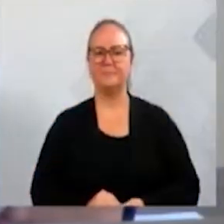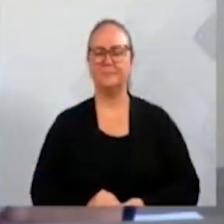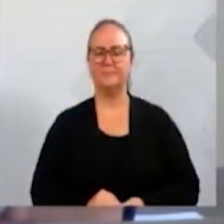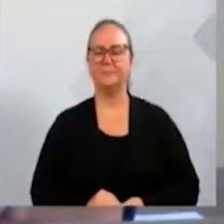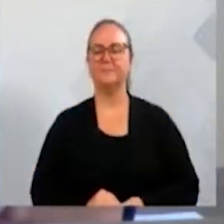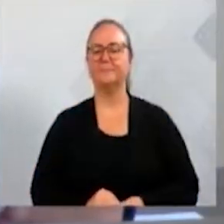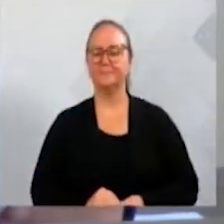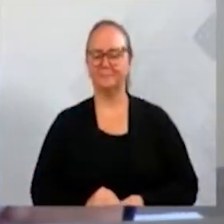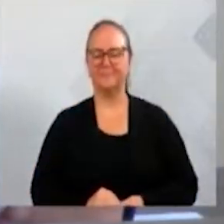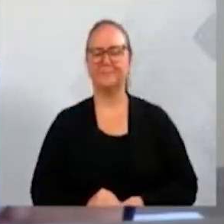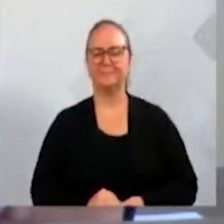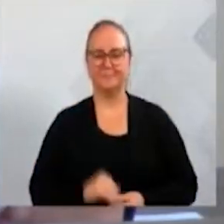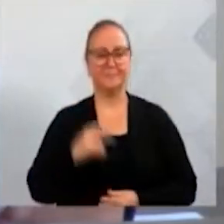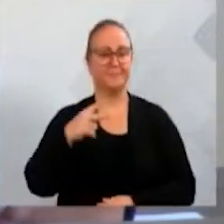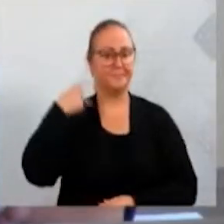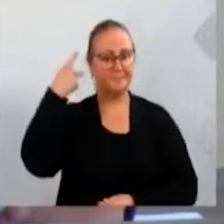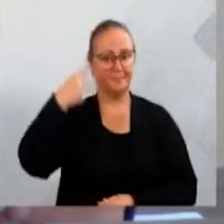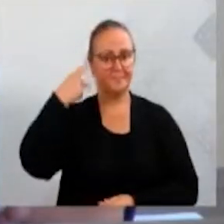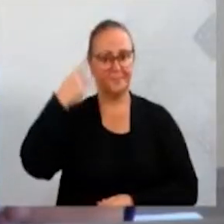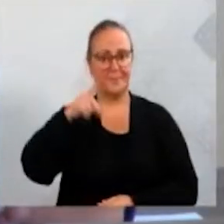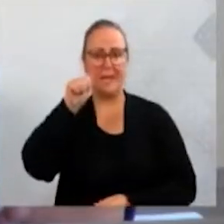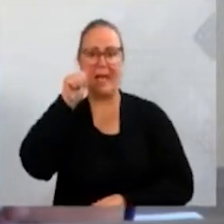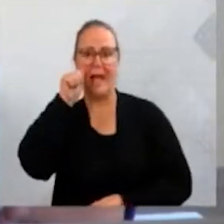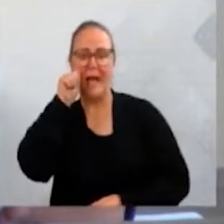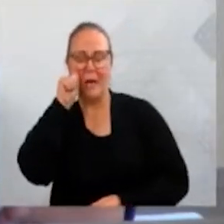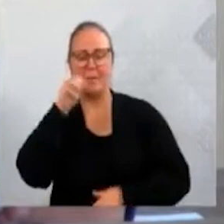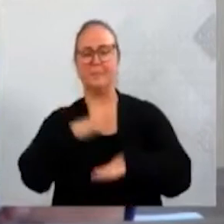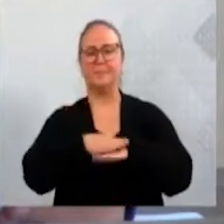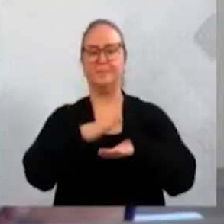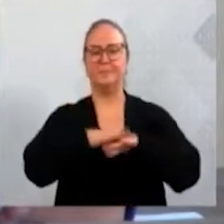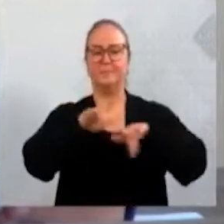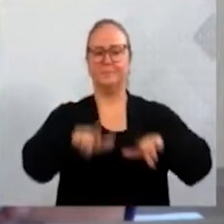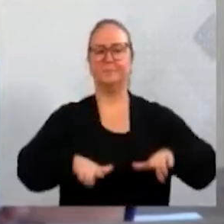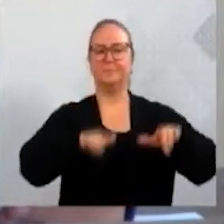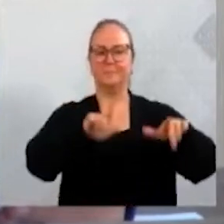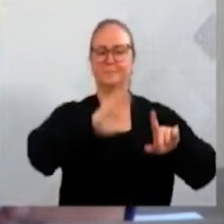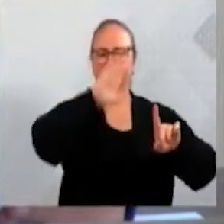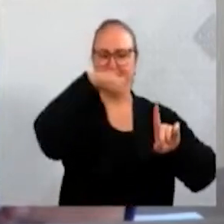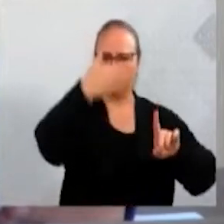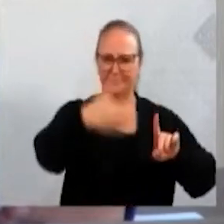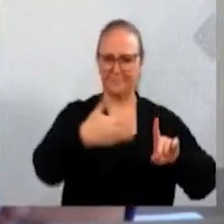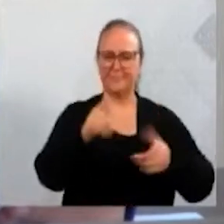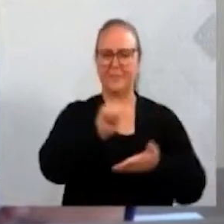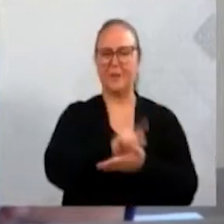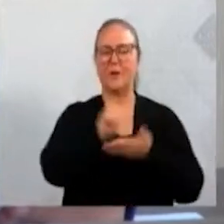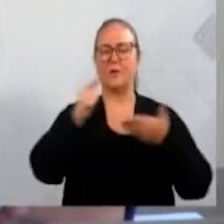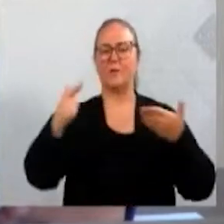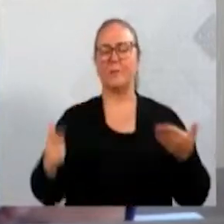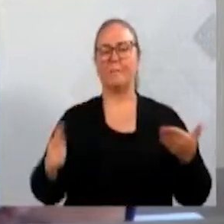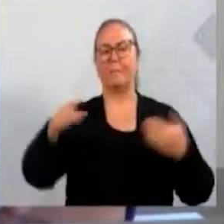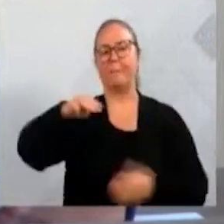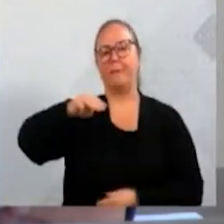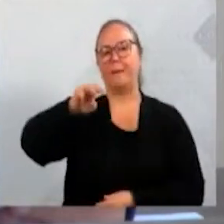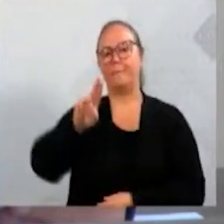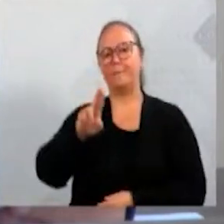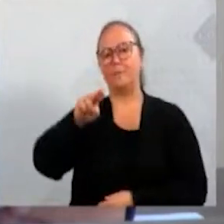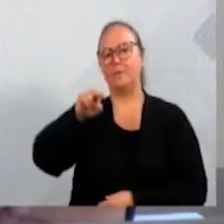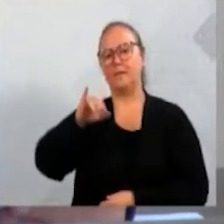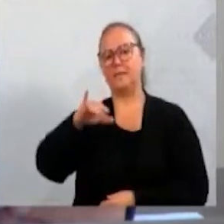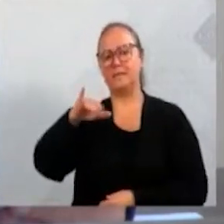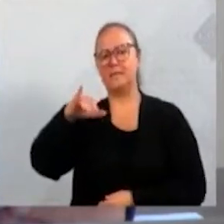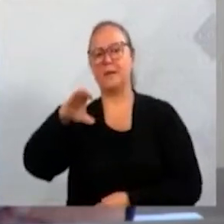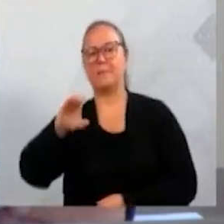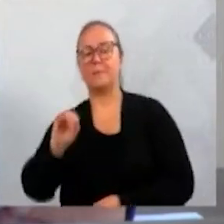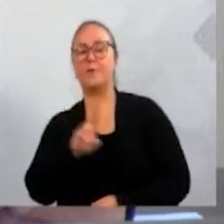o vereador al Almir Vieira é autor da Moção de louvor destinada ao jornal o município de Blumenau pelo